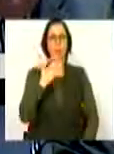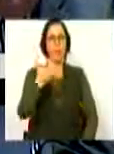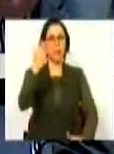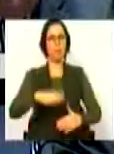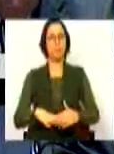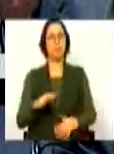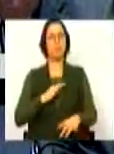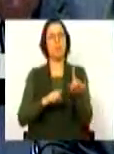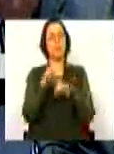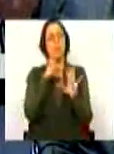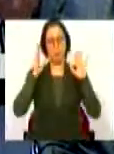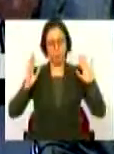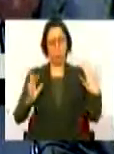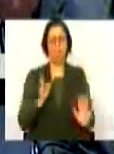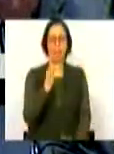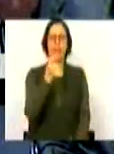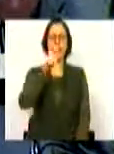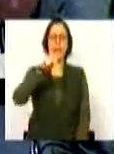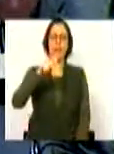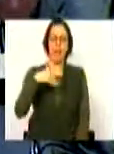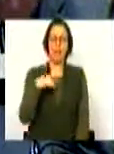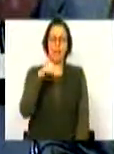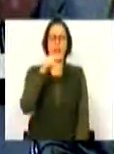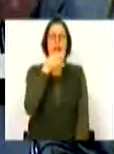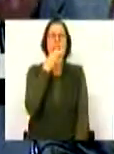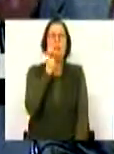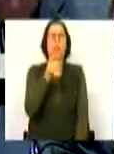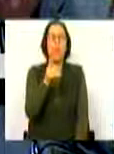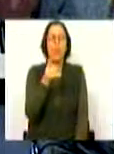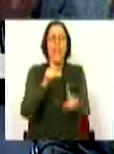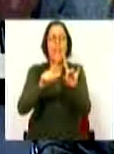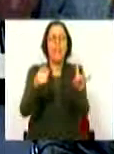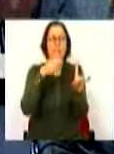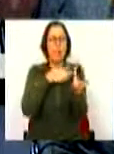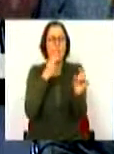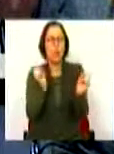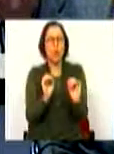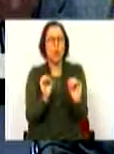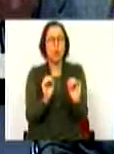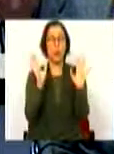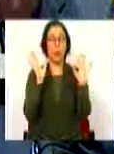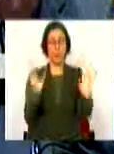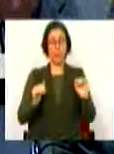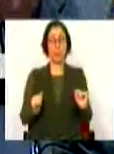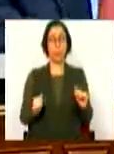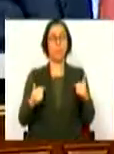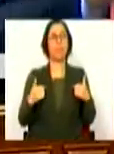Senhor deputado Fernando Negrão, não nos explicou de que é que se referia essa diferença. Mas eu vou-lhe dar...